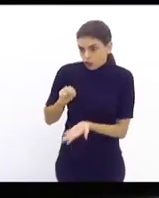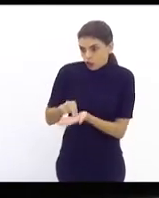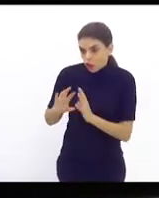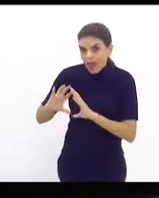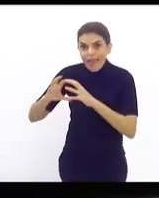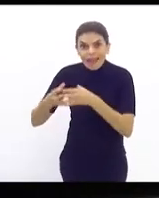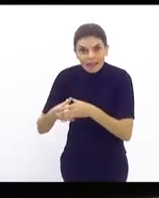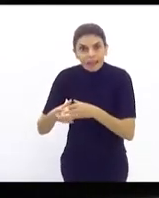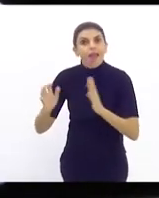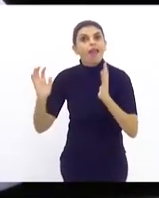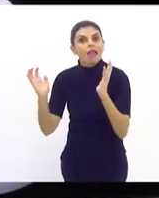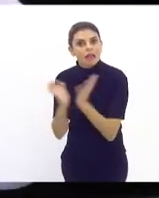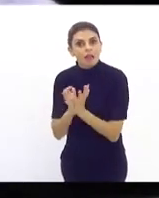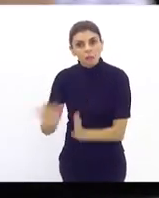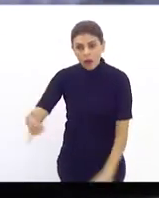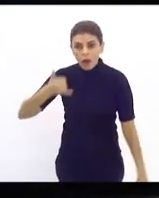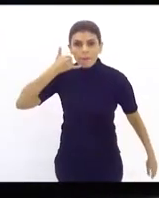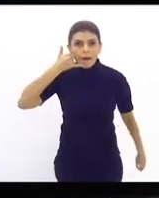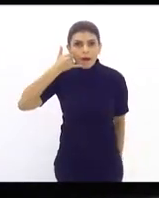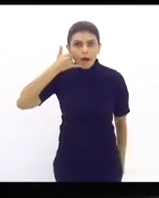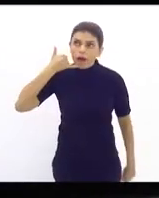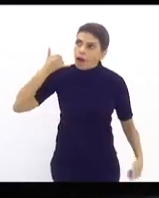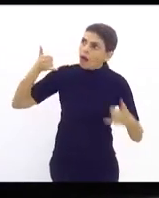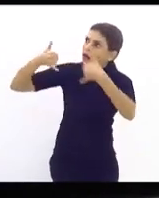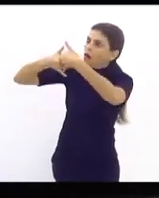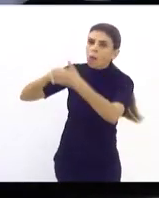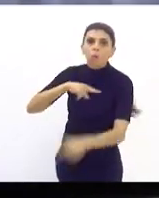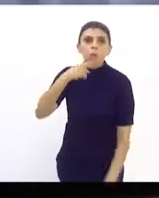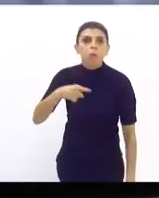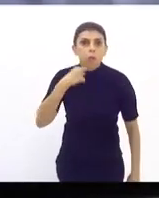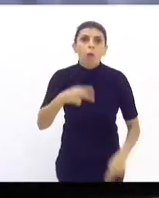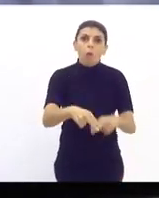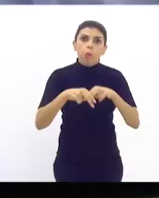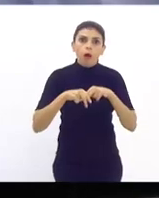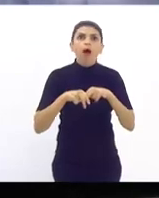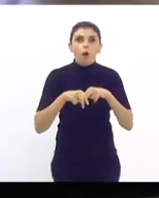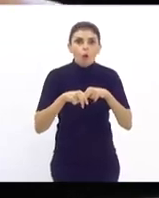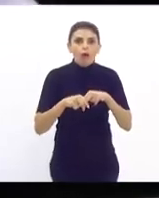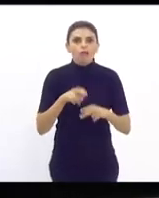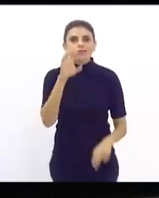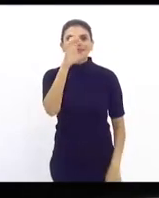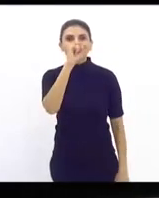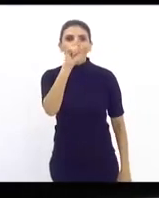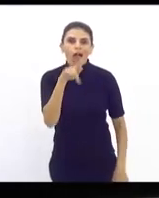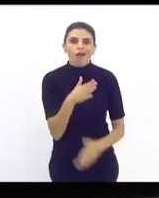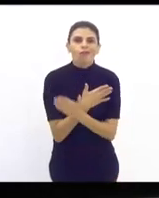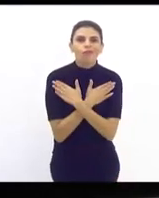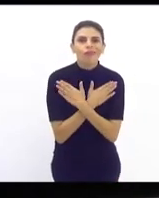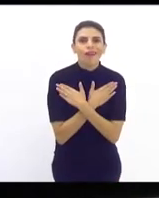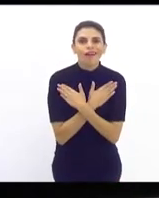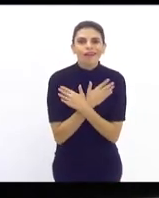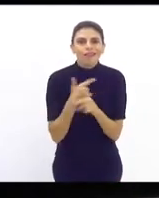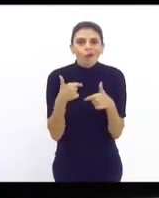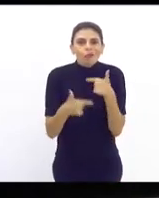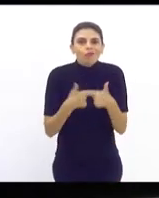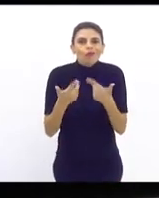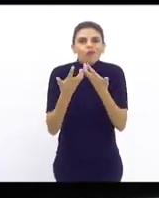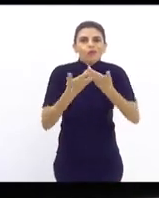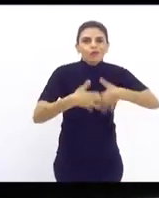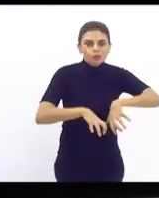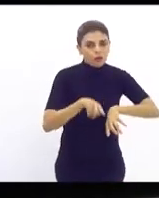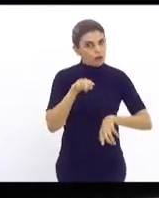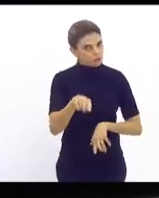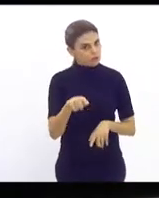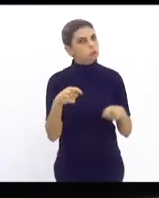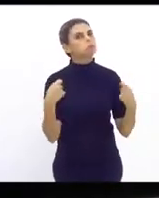aí a equipe é um telefone que você liga que não atende porque é sábado. Então, isso sim é algo que